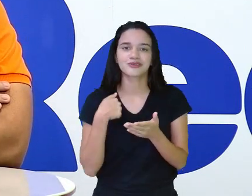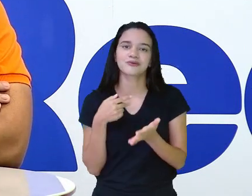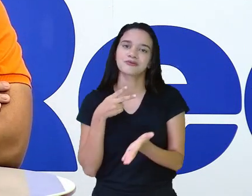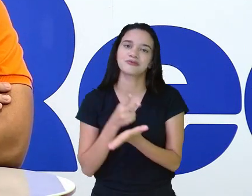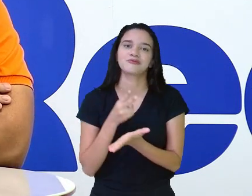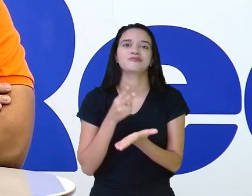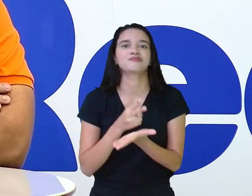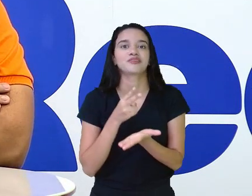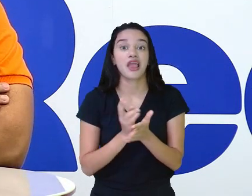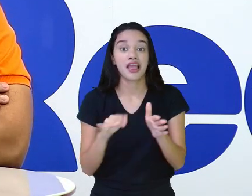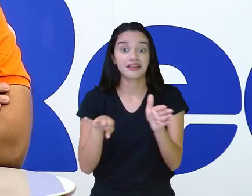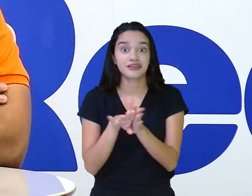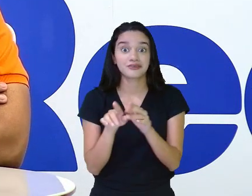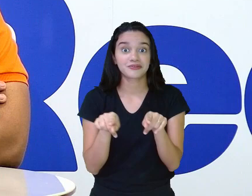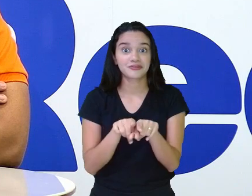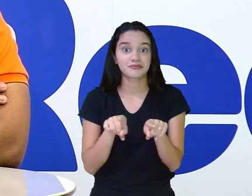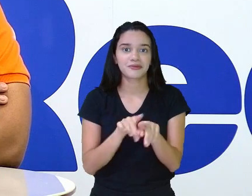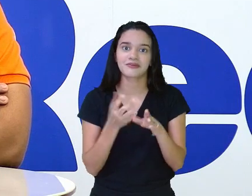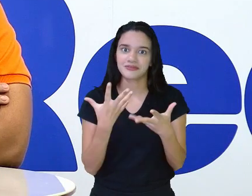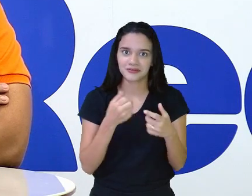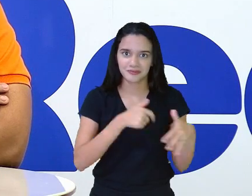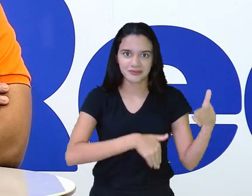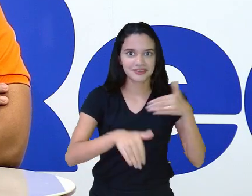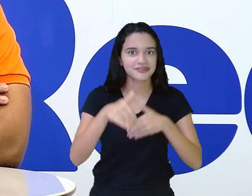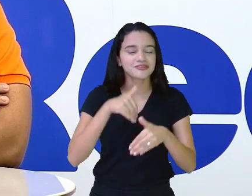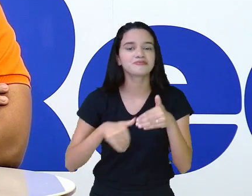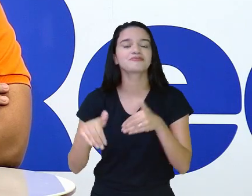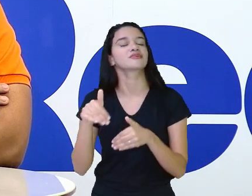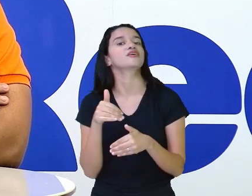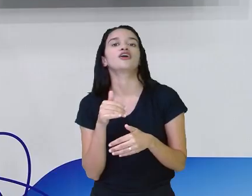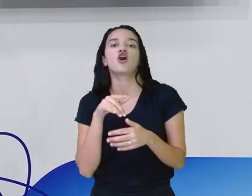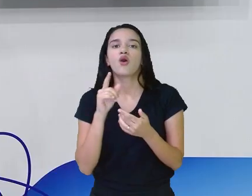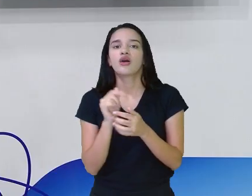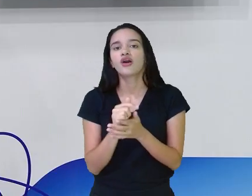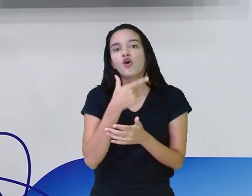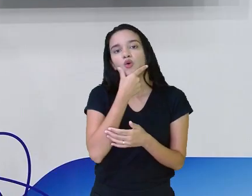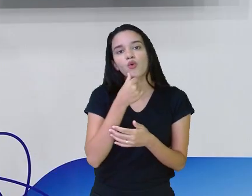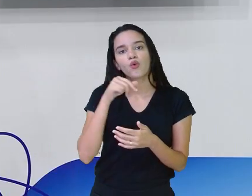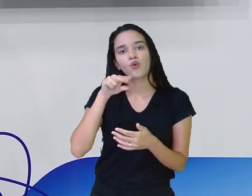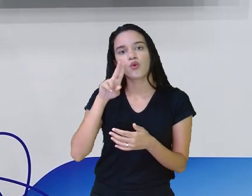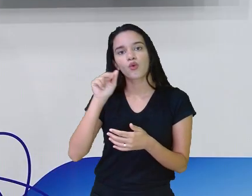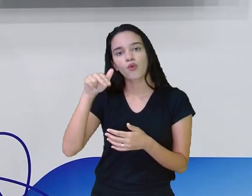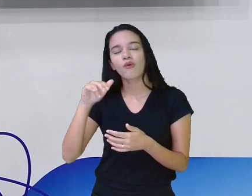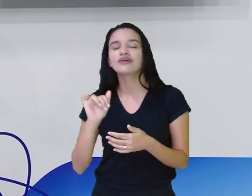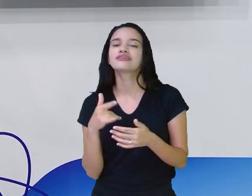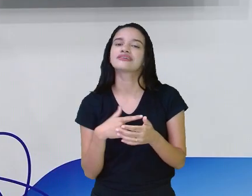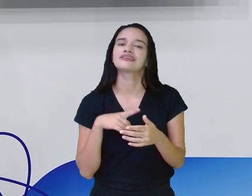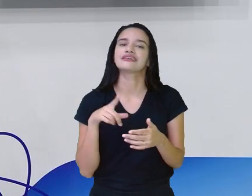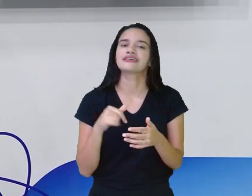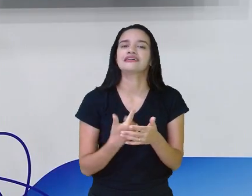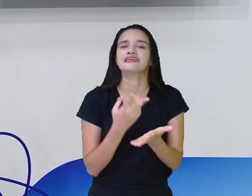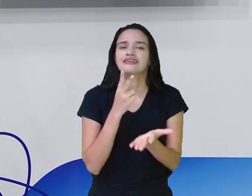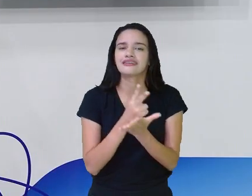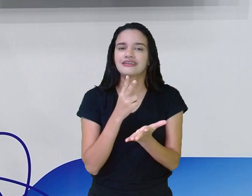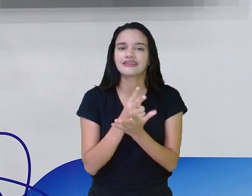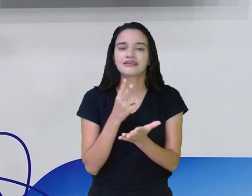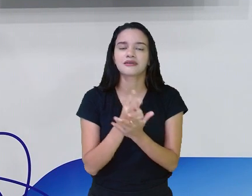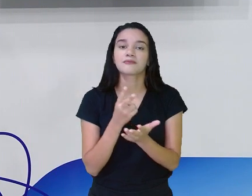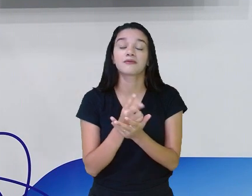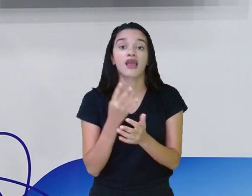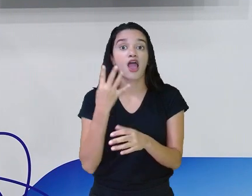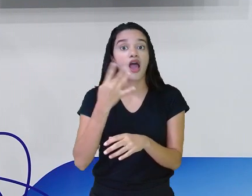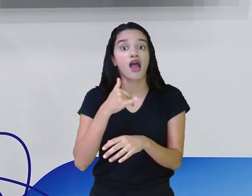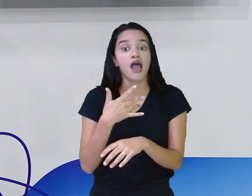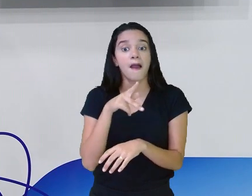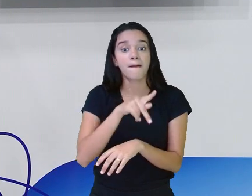por aí, quem está chegando também, vamos participar. É isso aí, o Luan, como sempre, já podemos dizer que é a quarta pessoa da equipe, não é? Tem